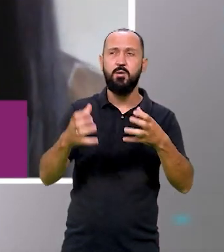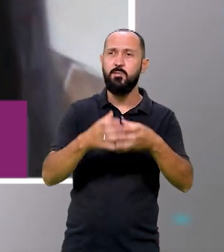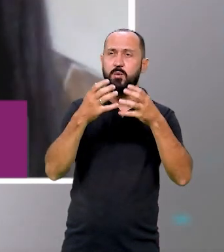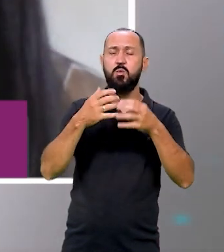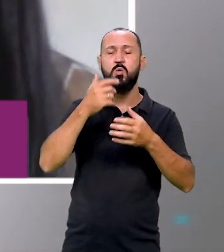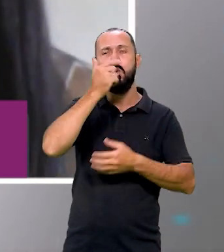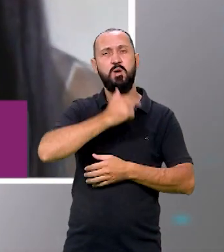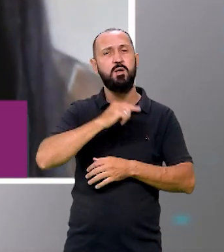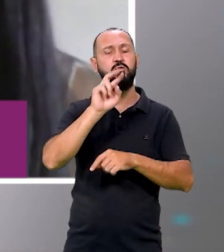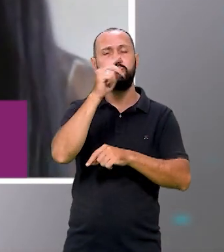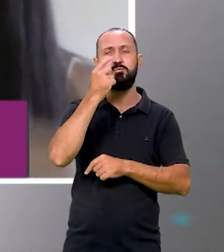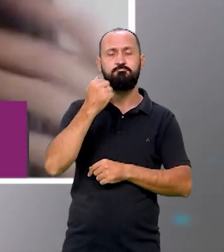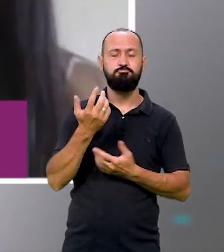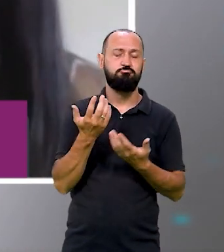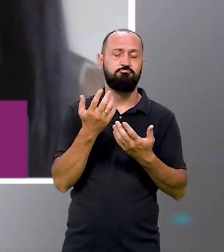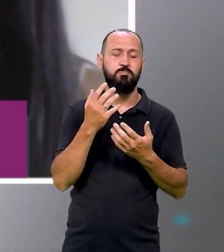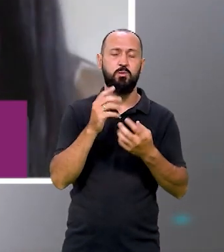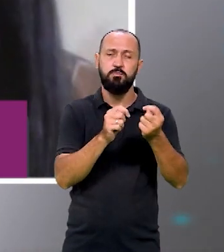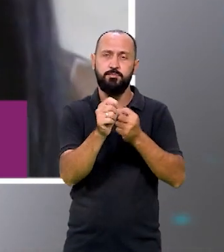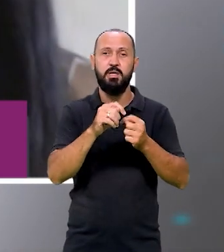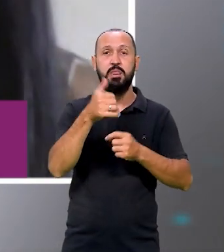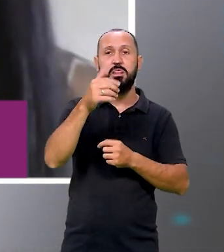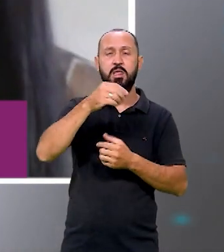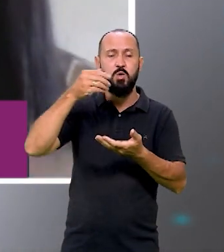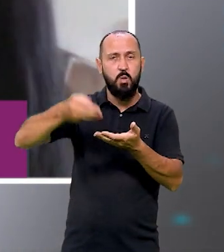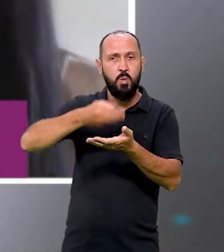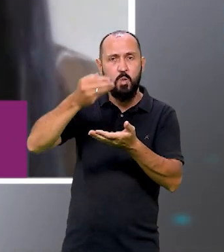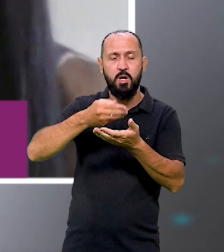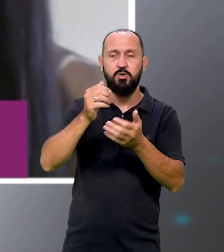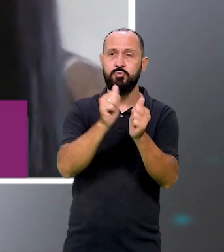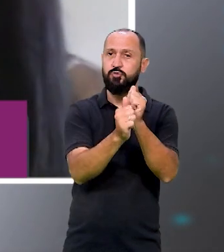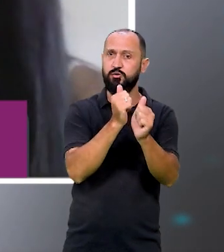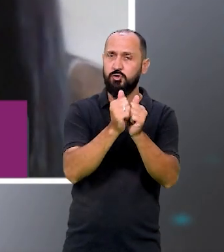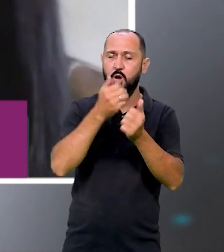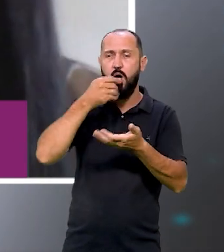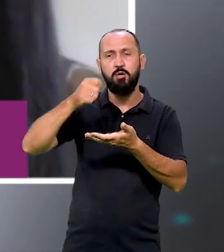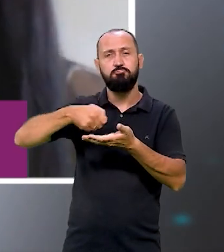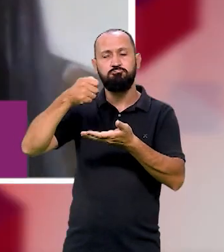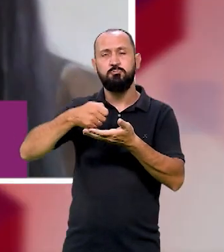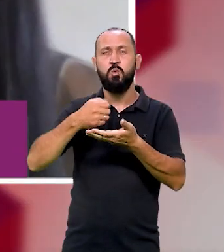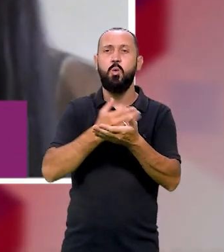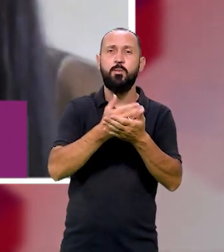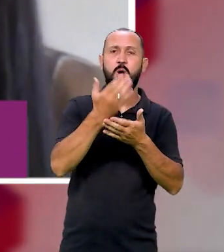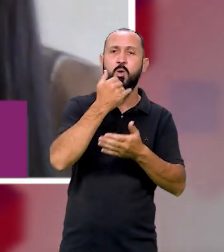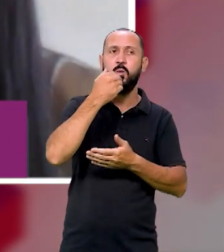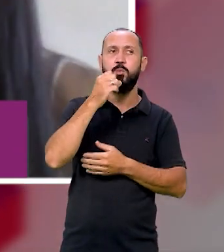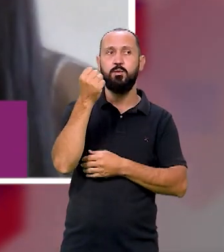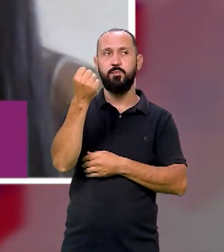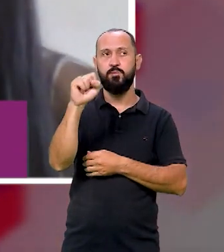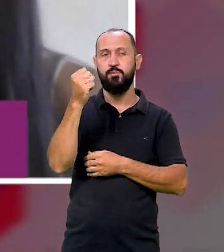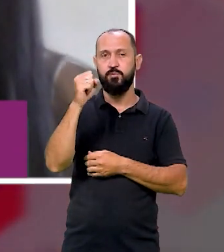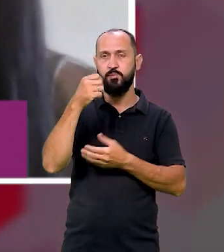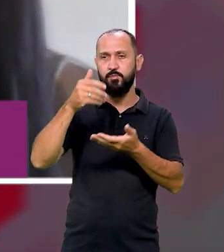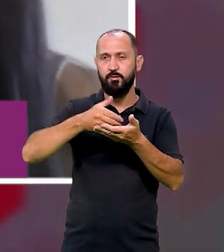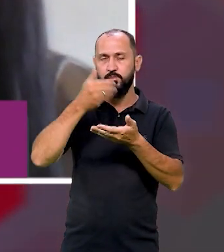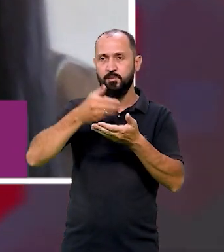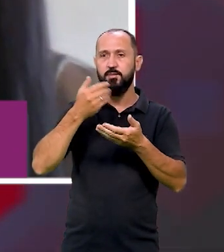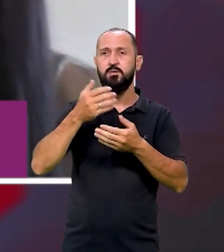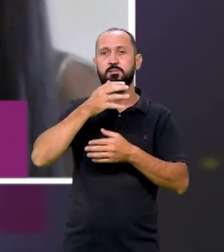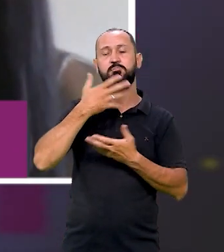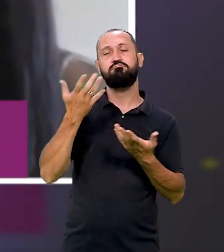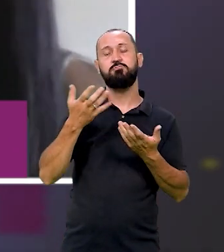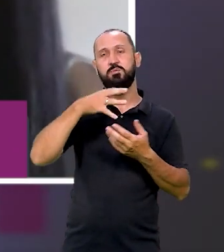sempre brinco que a gente saiu perdendo porque a gente tem mais gordura no corpo do que músculo comparado ao homem. Então, assim, o conselho que eu dou, não faça